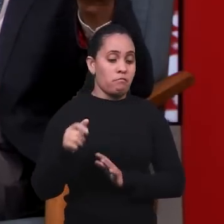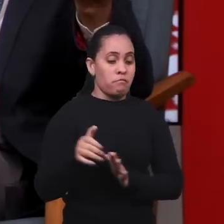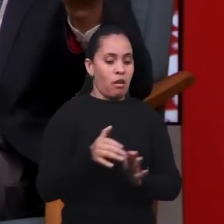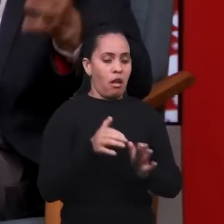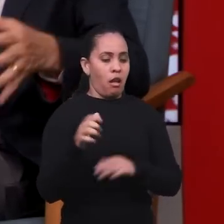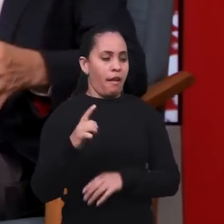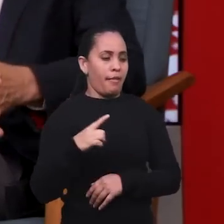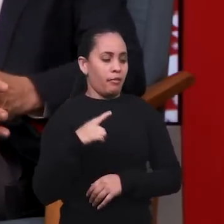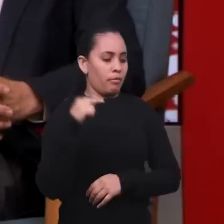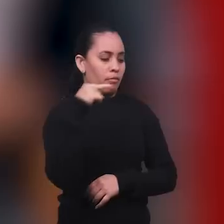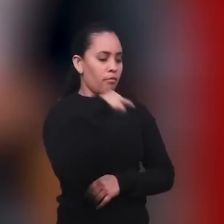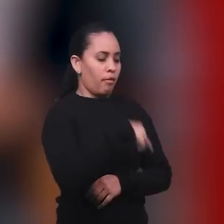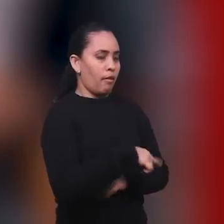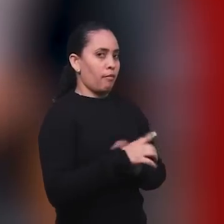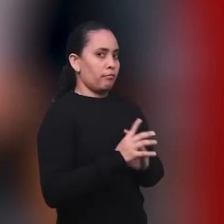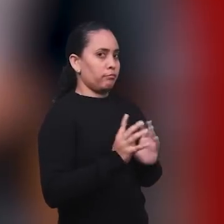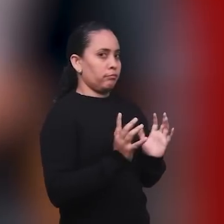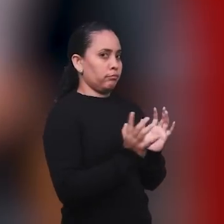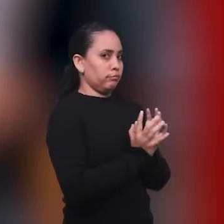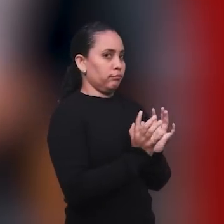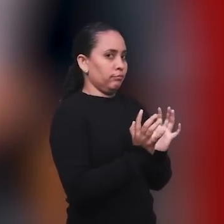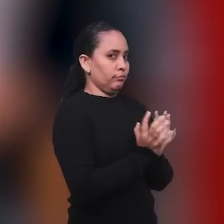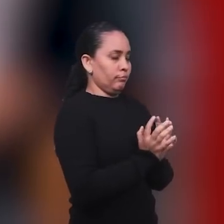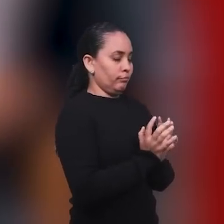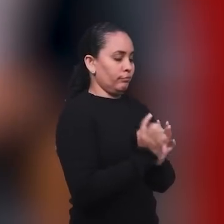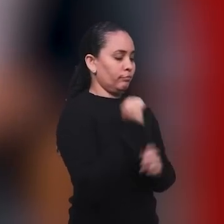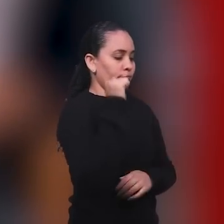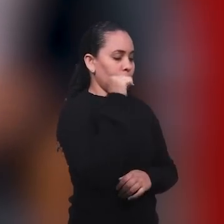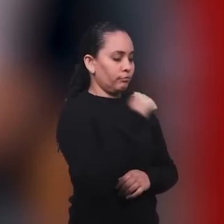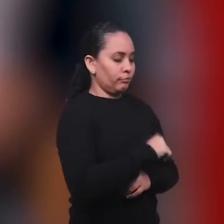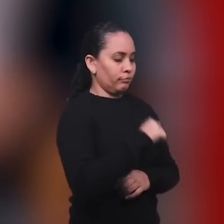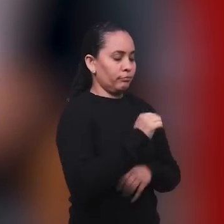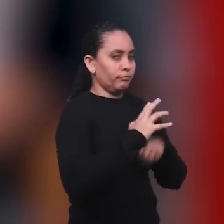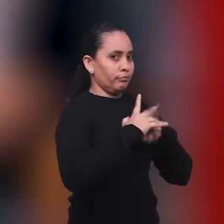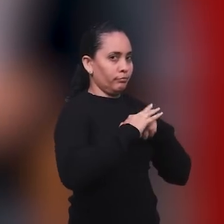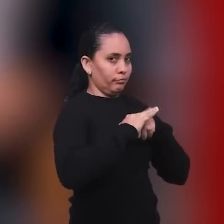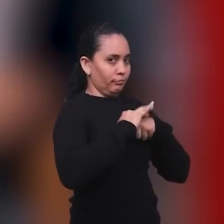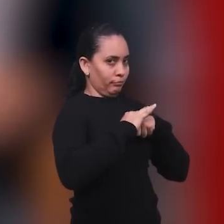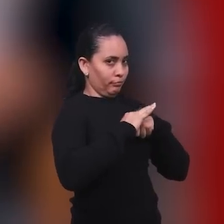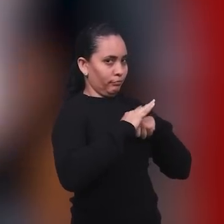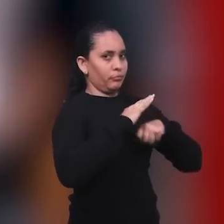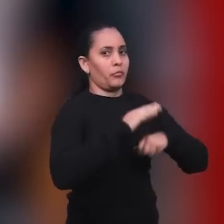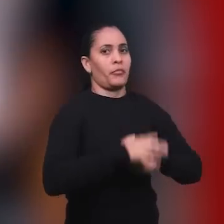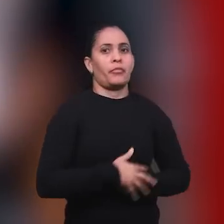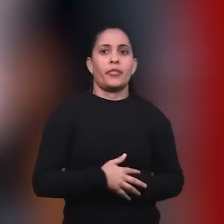uma aldeia que era uma aldeia de leprosos.